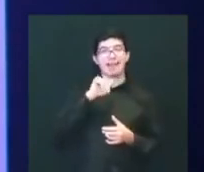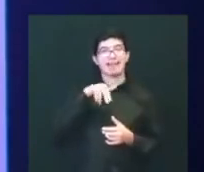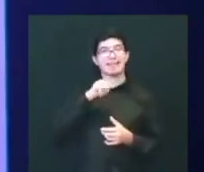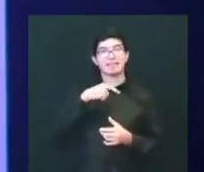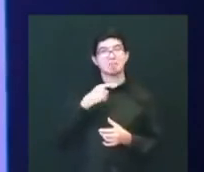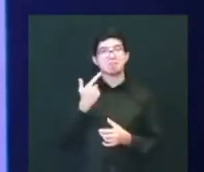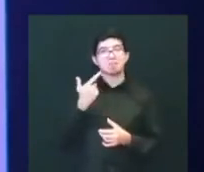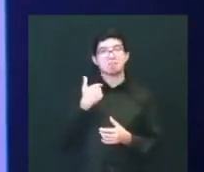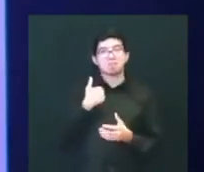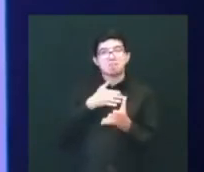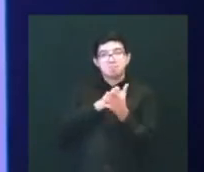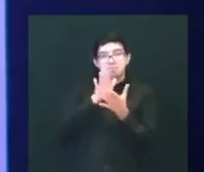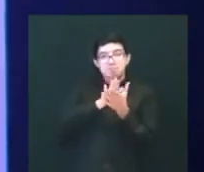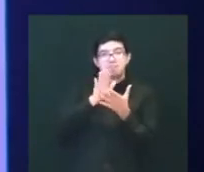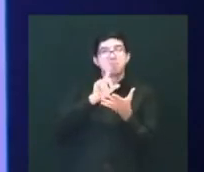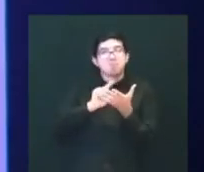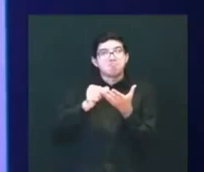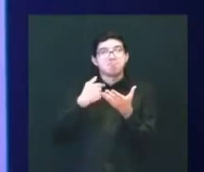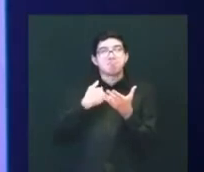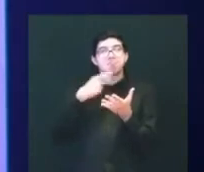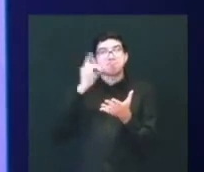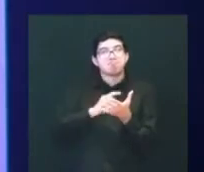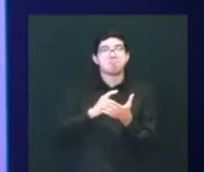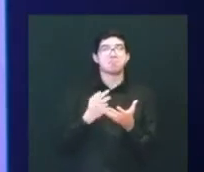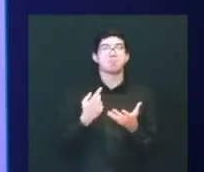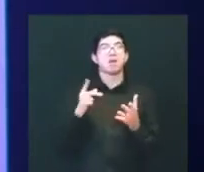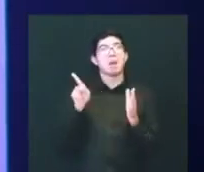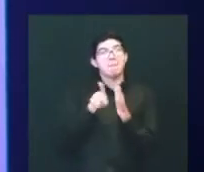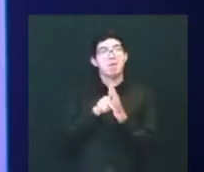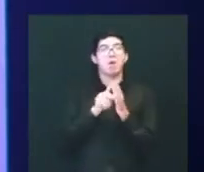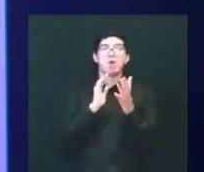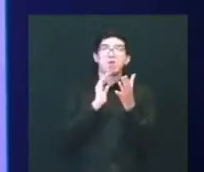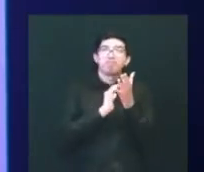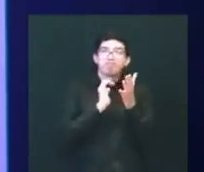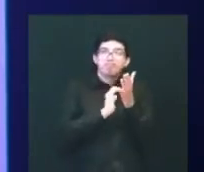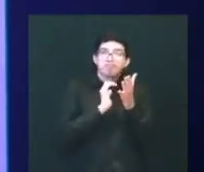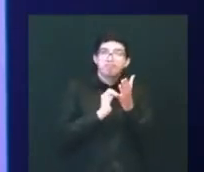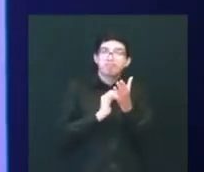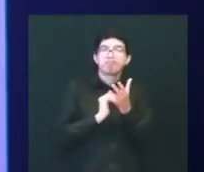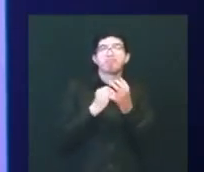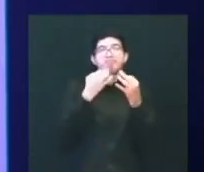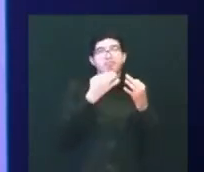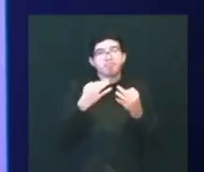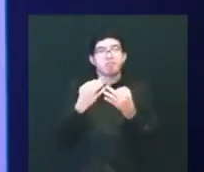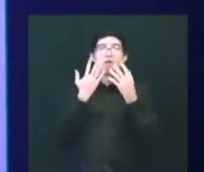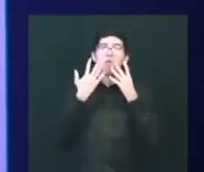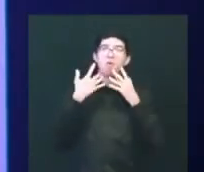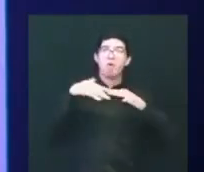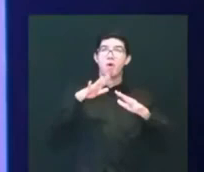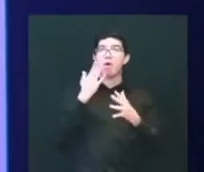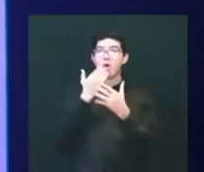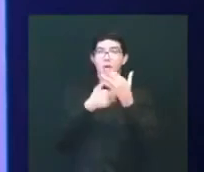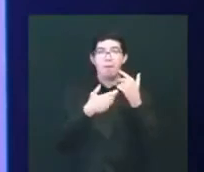gente orientar. Mas o que é que os estudos mostram? É o padrão da refeição. Então, é procurar se alimentar de forma mais natural,